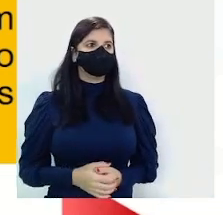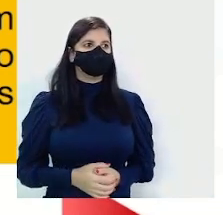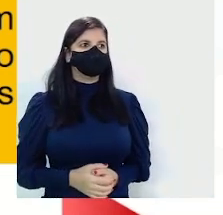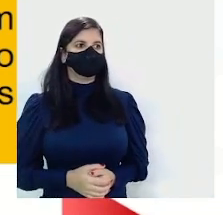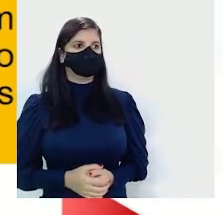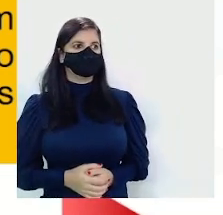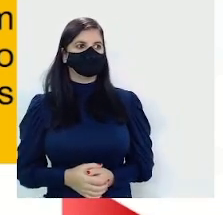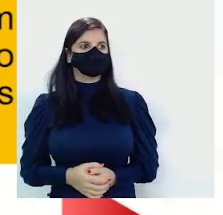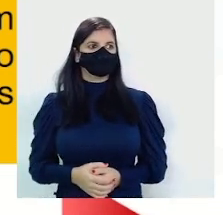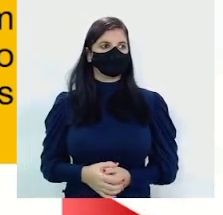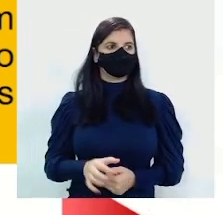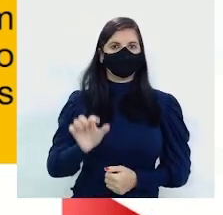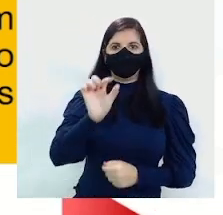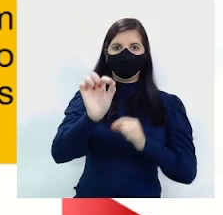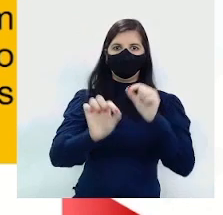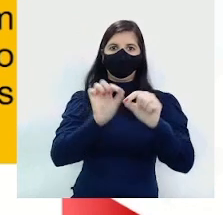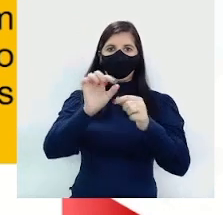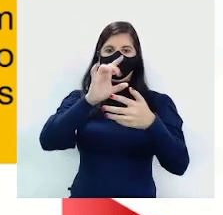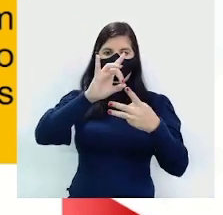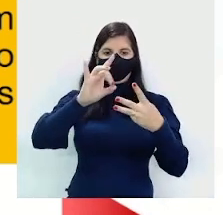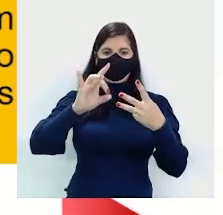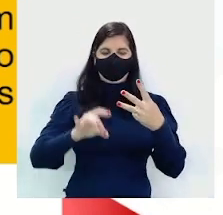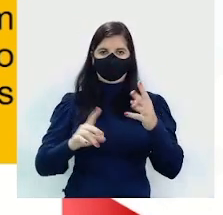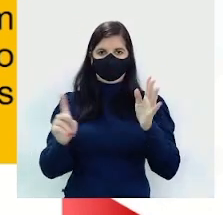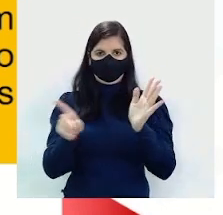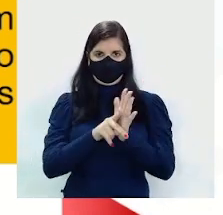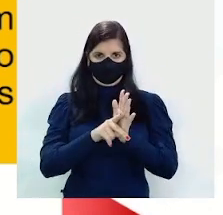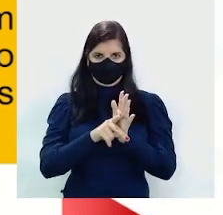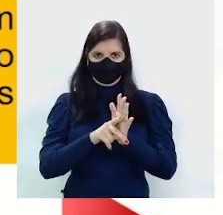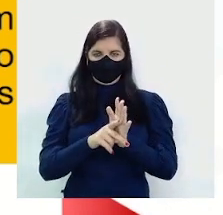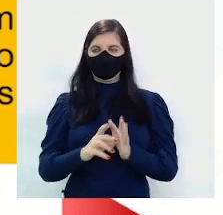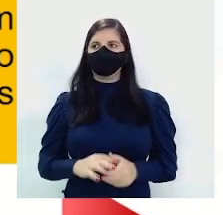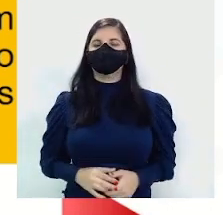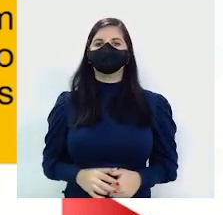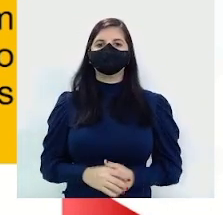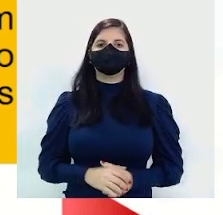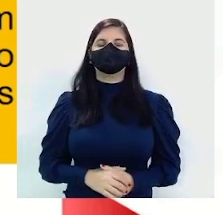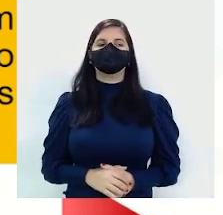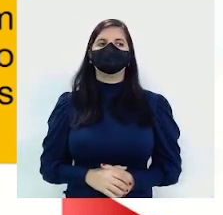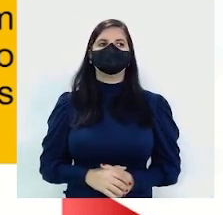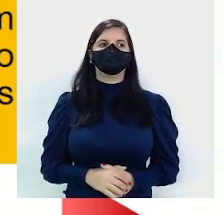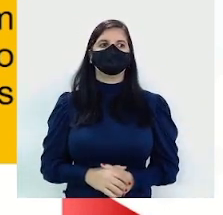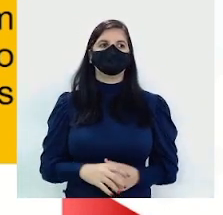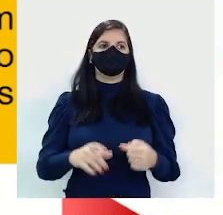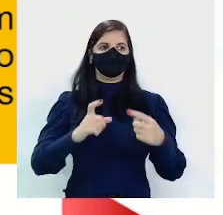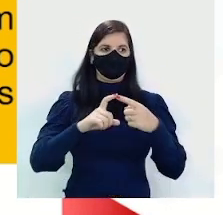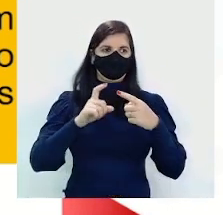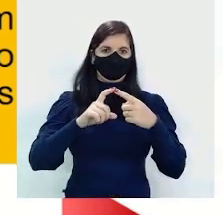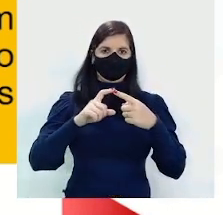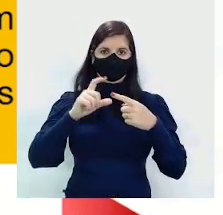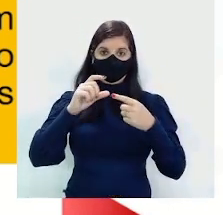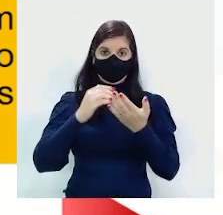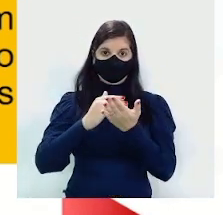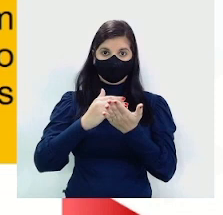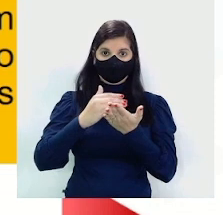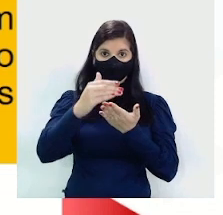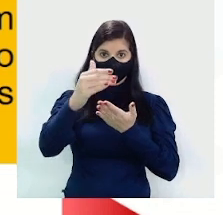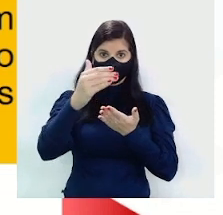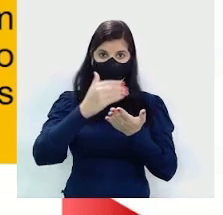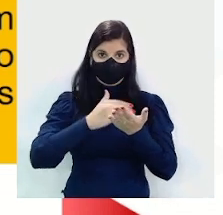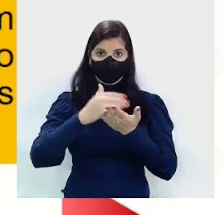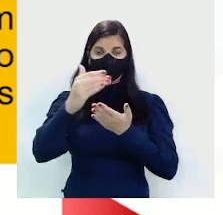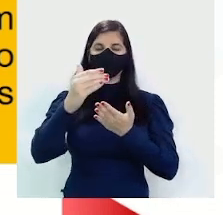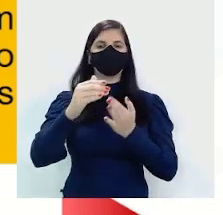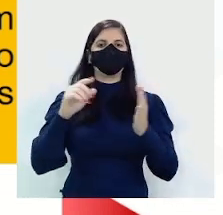o que é que cada parte tem, o que é que cada parte deve conter, certo? Então a introdução, gente, qual